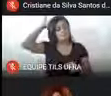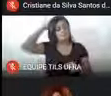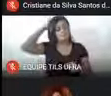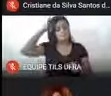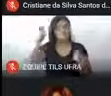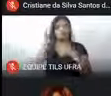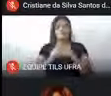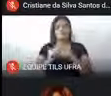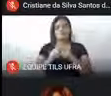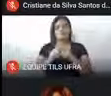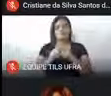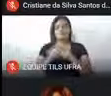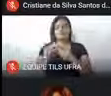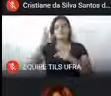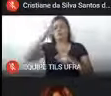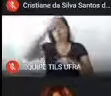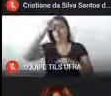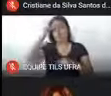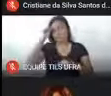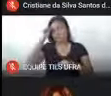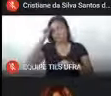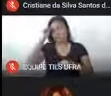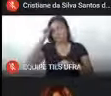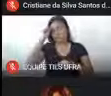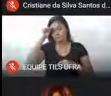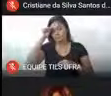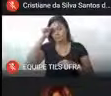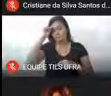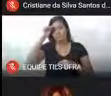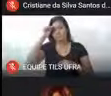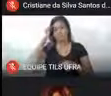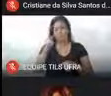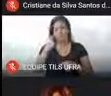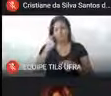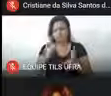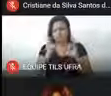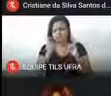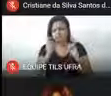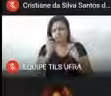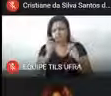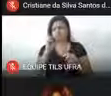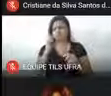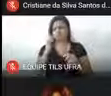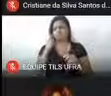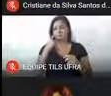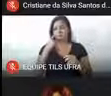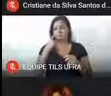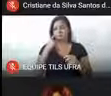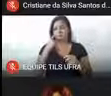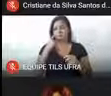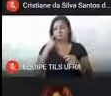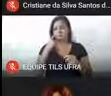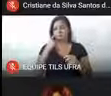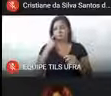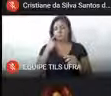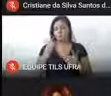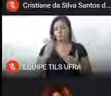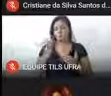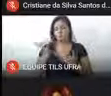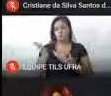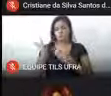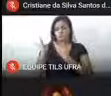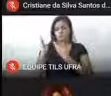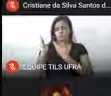ela, justamente essa aqui, que está em destaque, aqui grande, né? Então, aqui temos o Rio Amazonas, e ela pegou